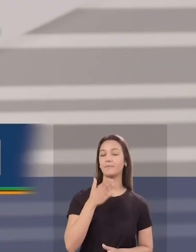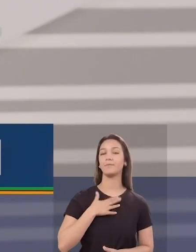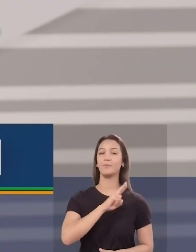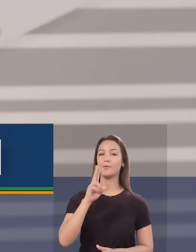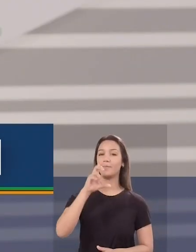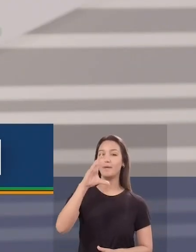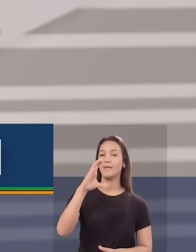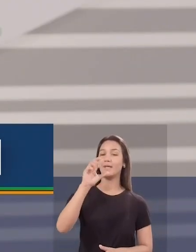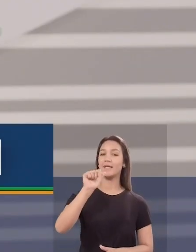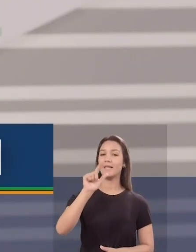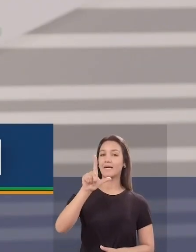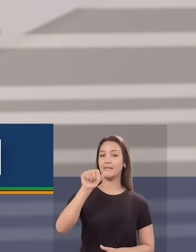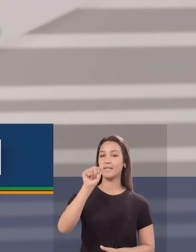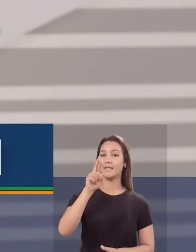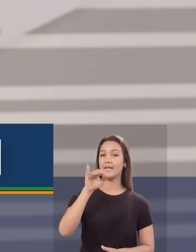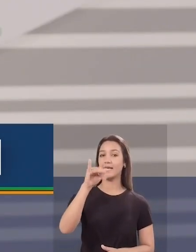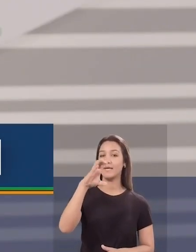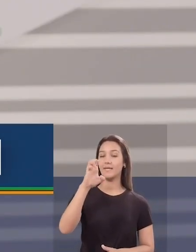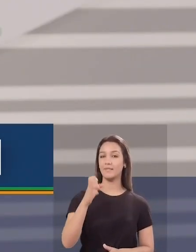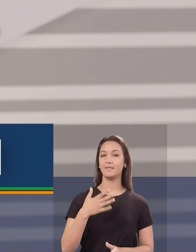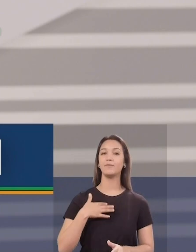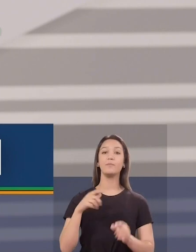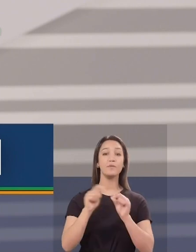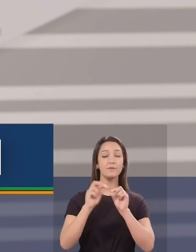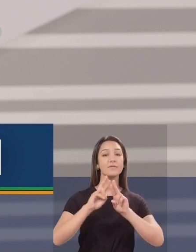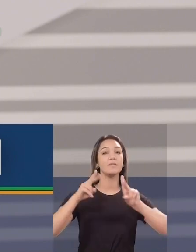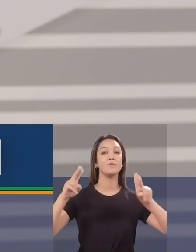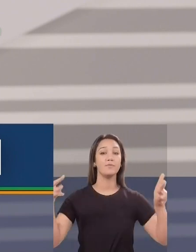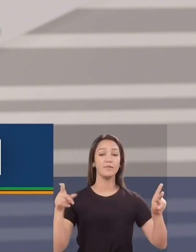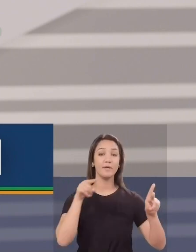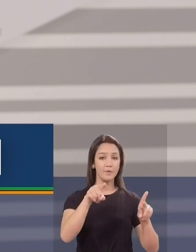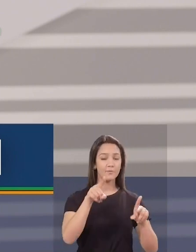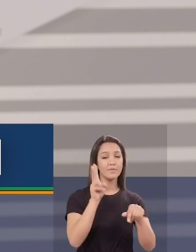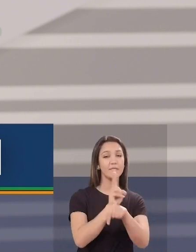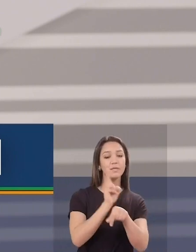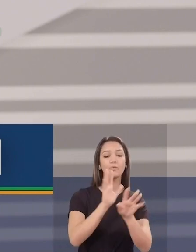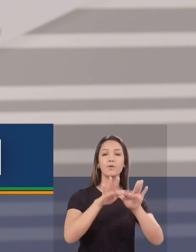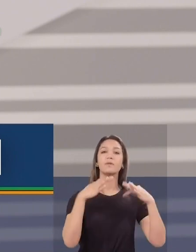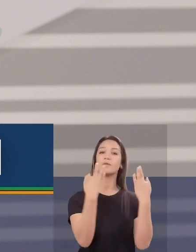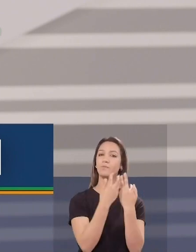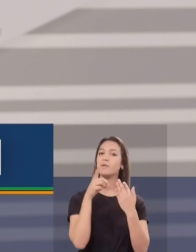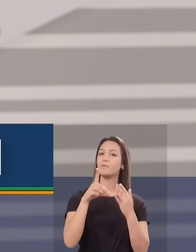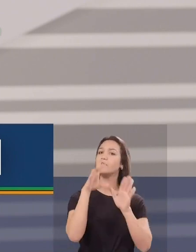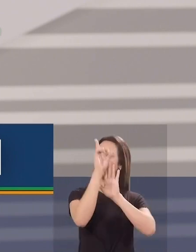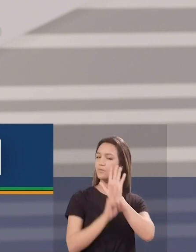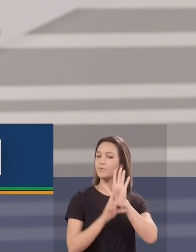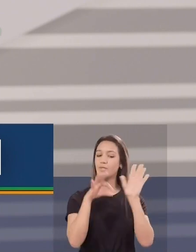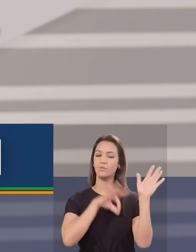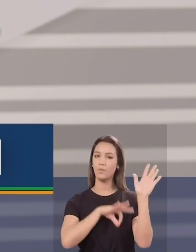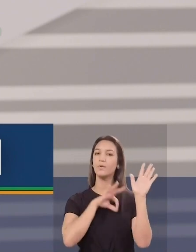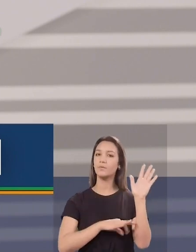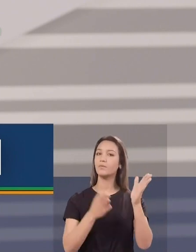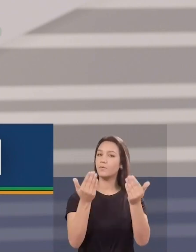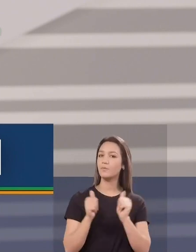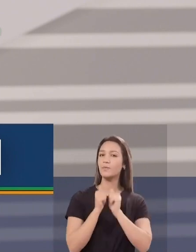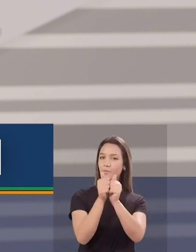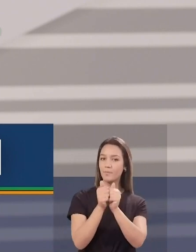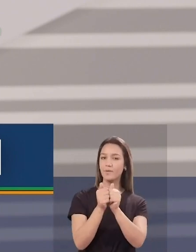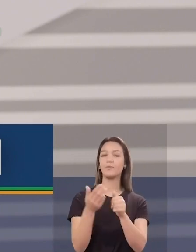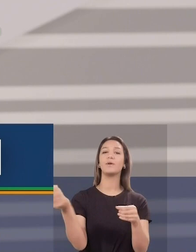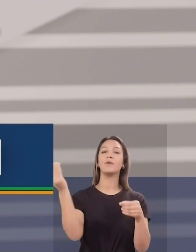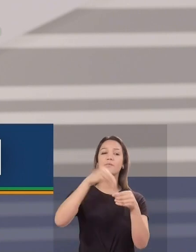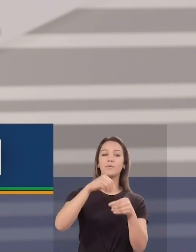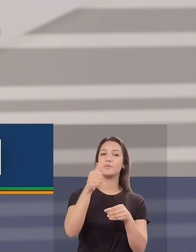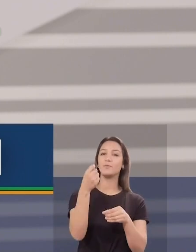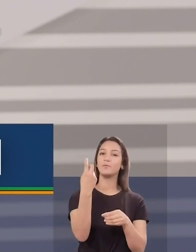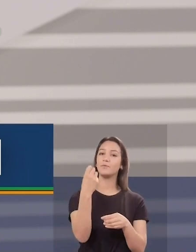aí, pessoal. Meu nome é Clarice Ramos. Vamos fazer a diferença nos cuidados da saúde do seu idoso? Você que cuida do seu familiar tem direito sim a uma remuneração. Vem comigo nessa